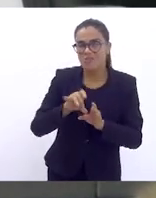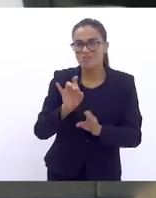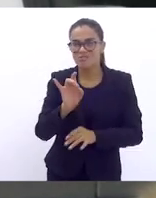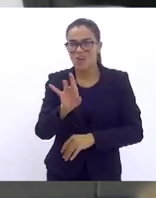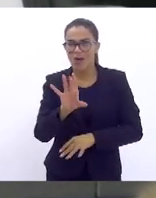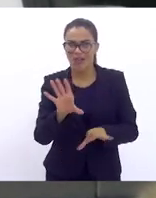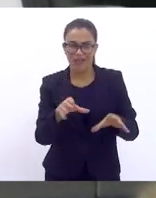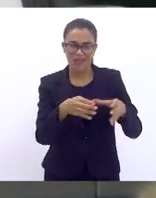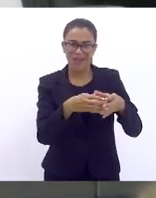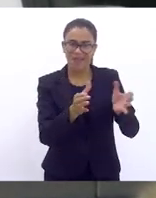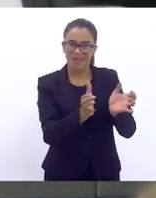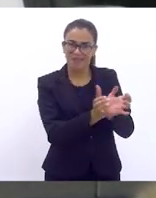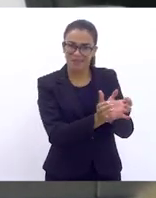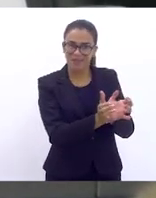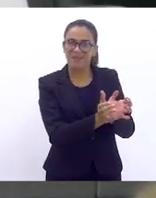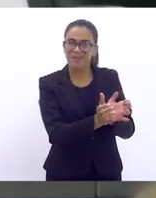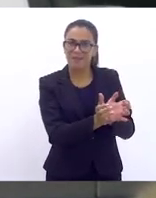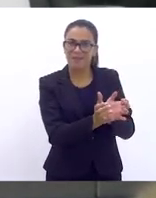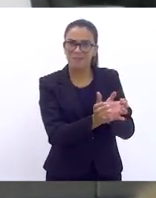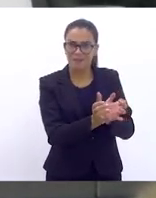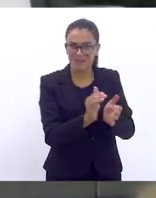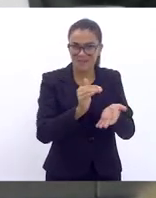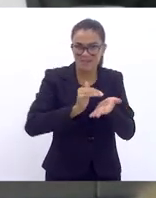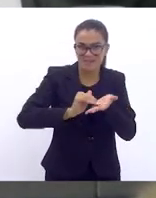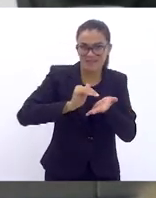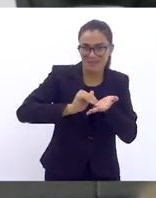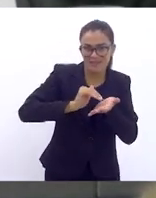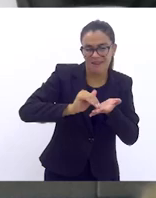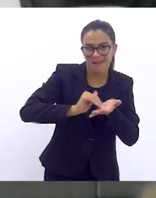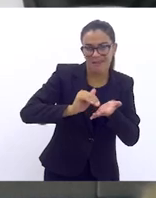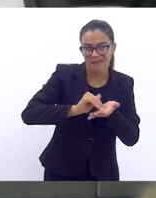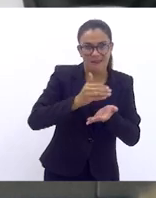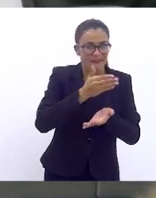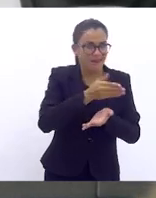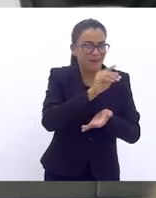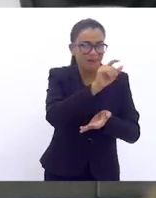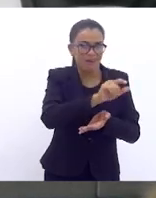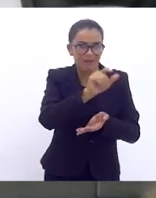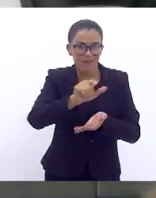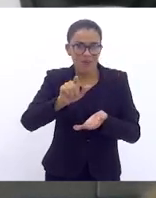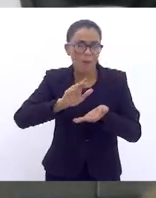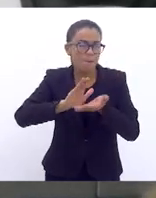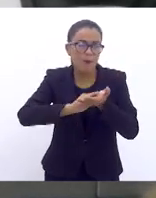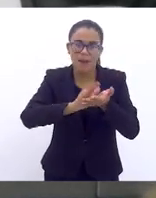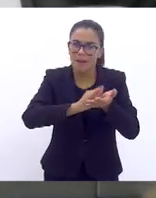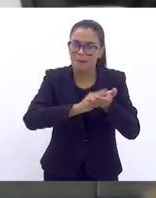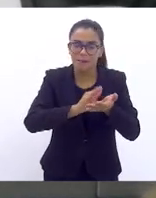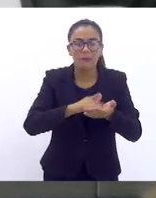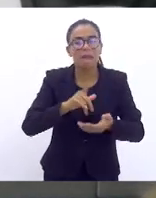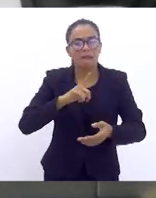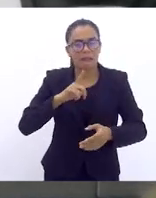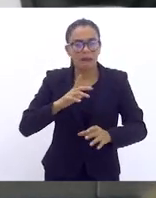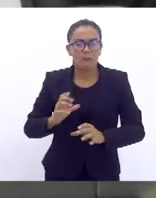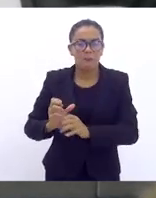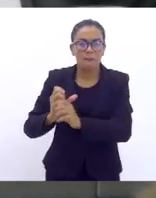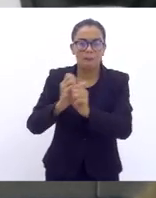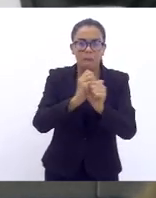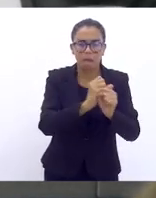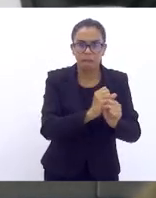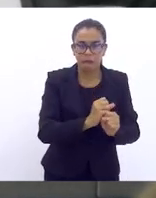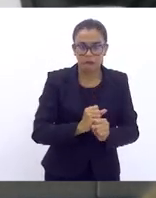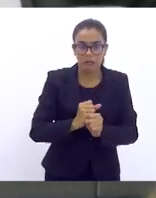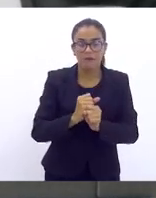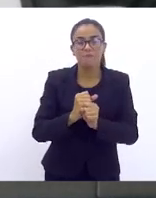a equipe da secretaria a quem eu parabenizo tem um dado importante porque